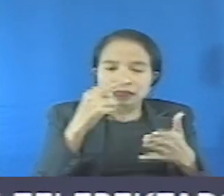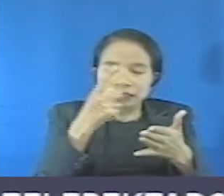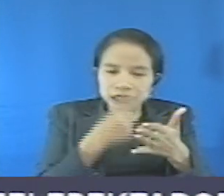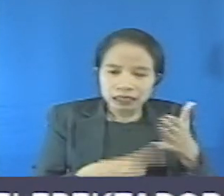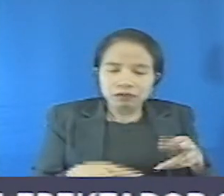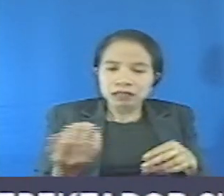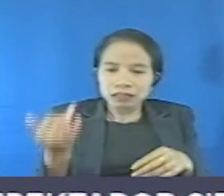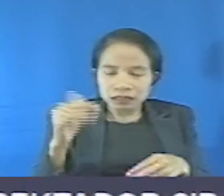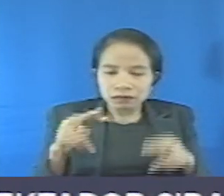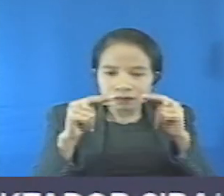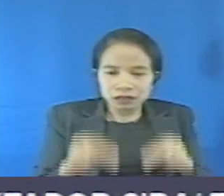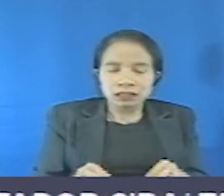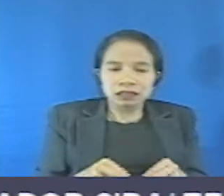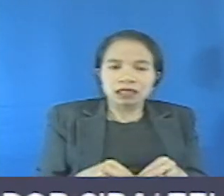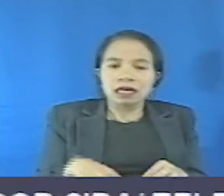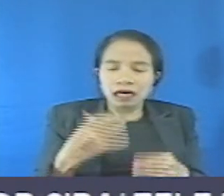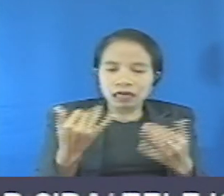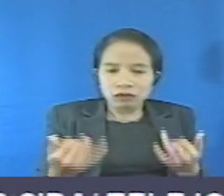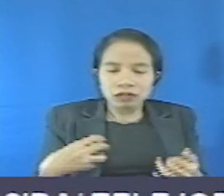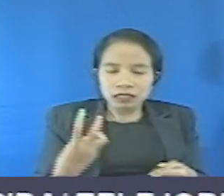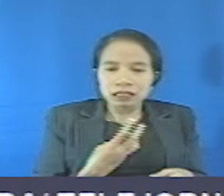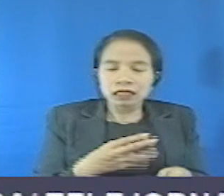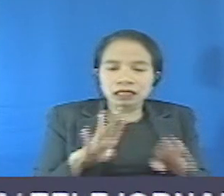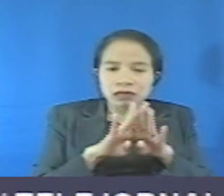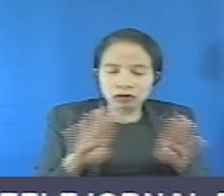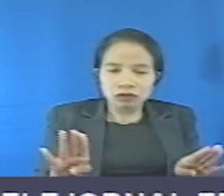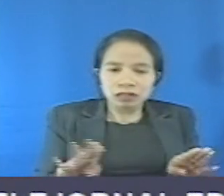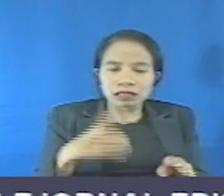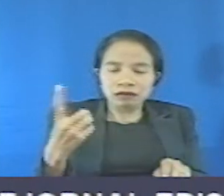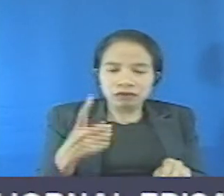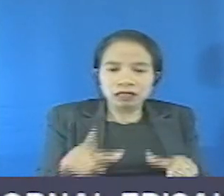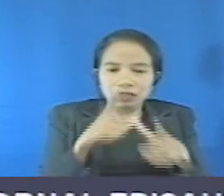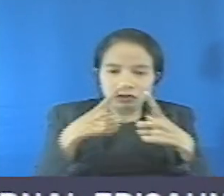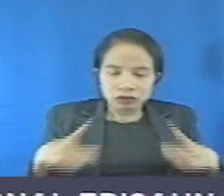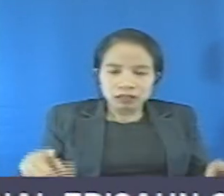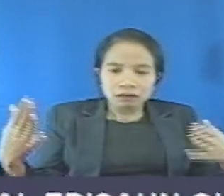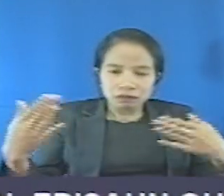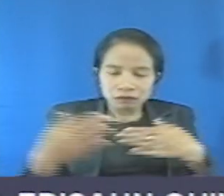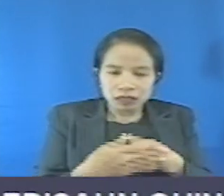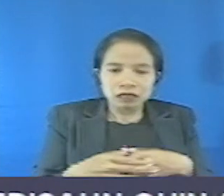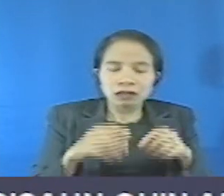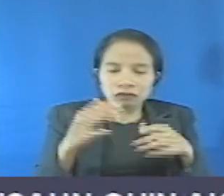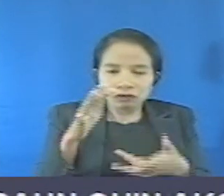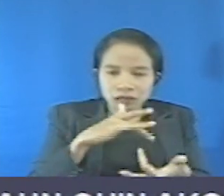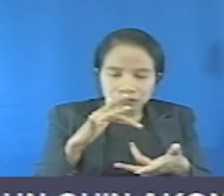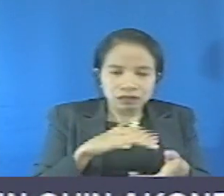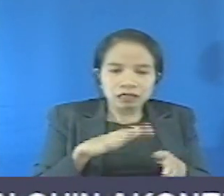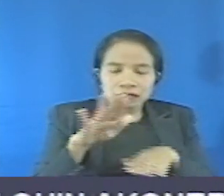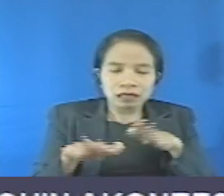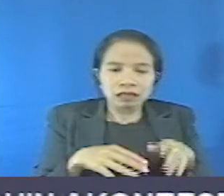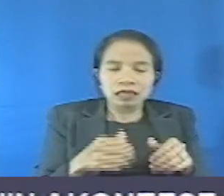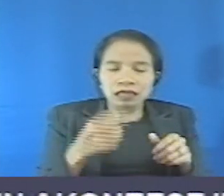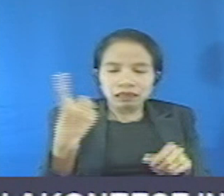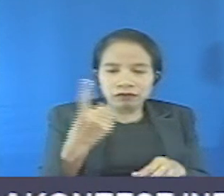sirania. Agora, ita tem que loca na fatin, loja sira toa carai para basic sirania, maca lá na fatin. Na fatin, tu